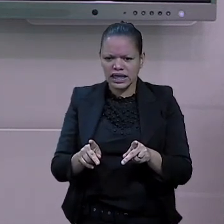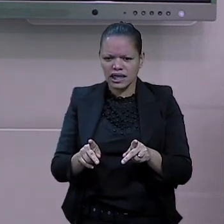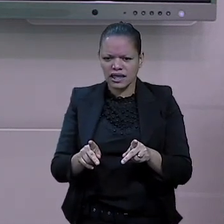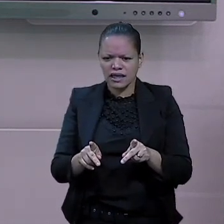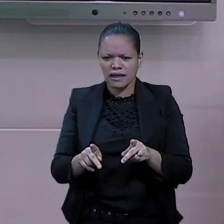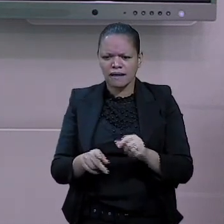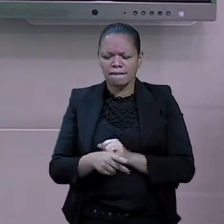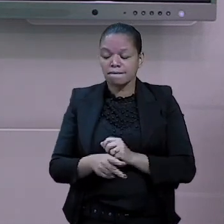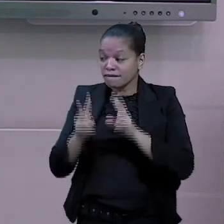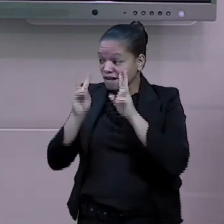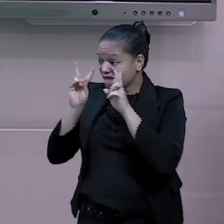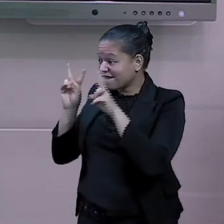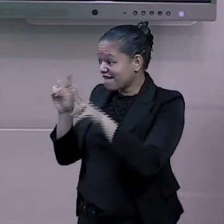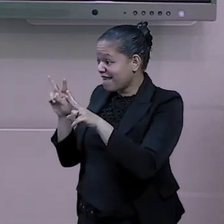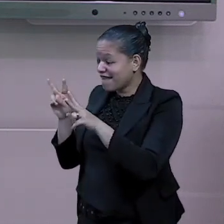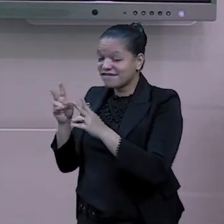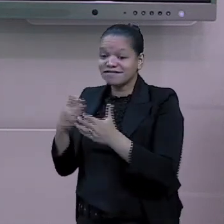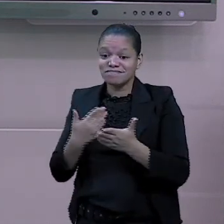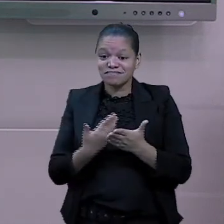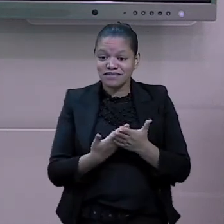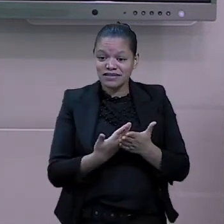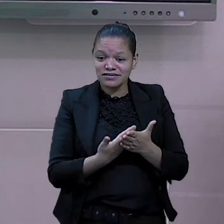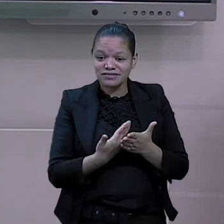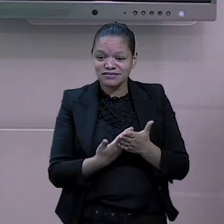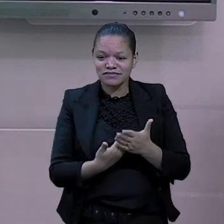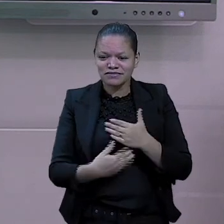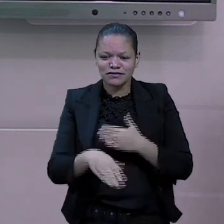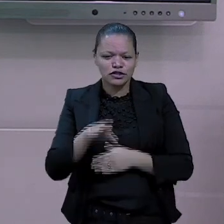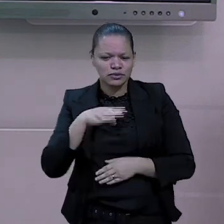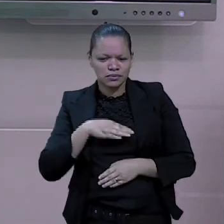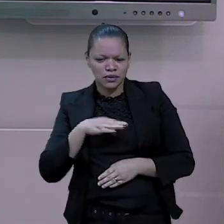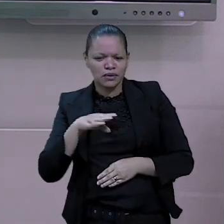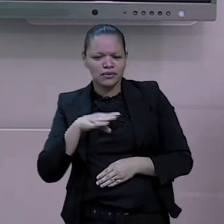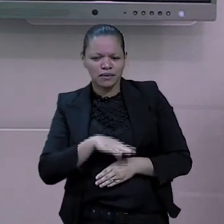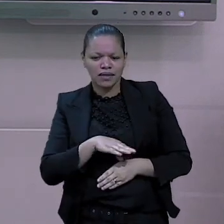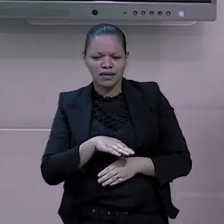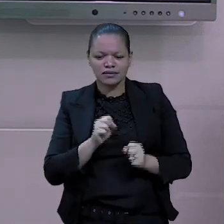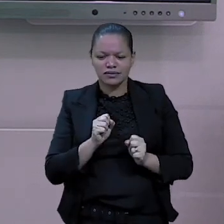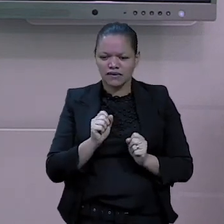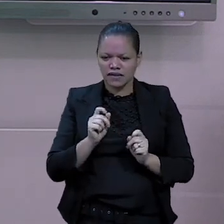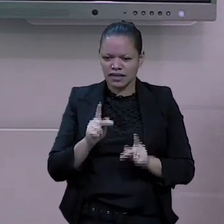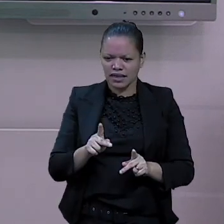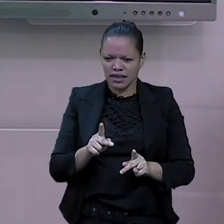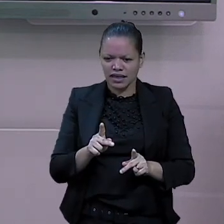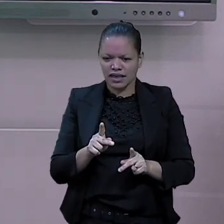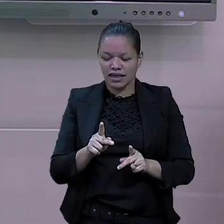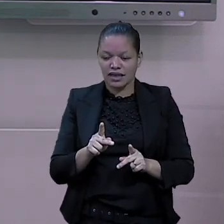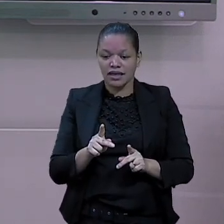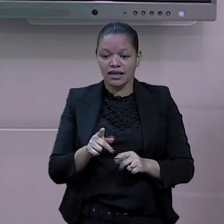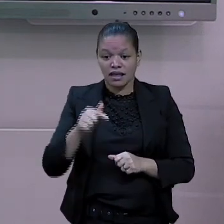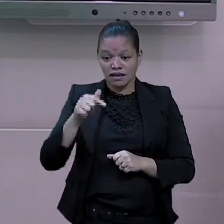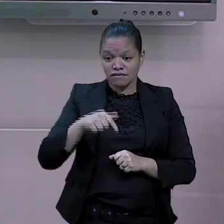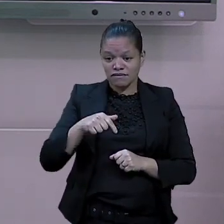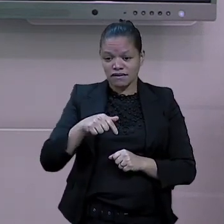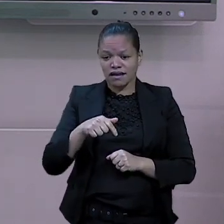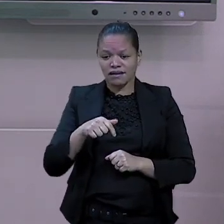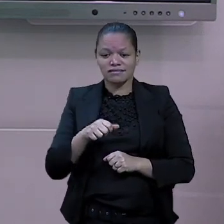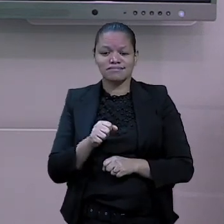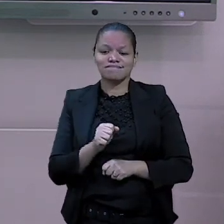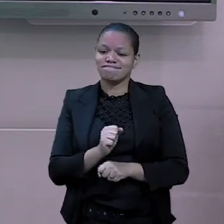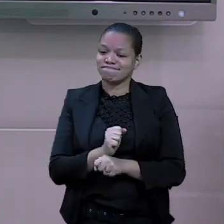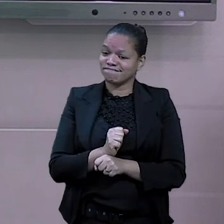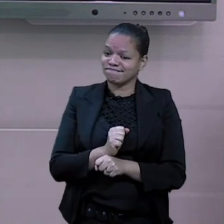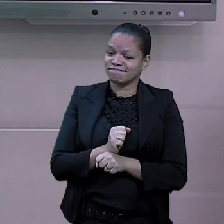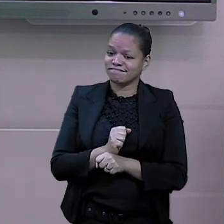língua portuguesa e vão aí cada dia caminhando mais no conhecimento da nossa língua. Eu vou ficando por aqui, mas não